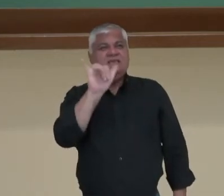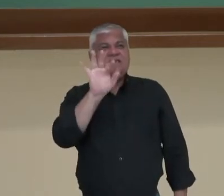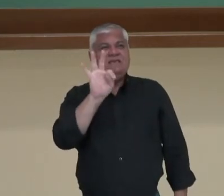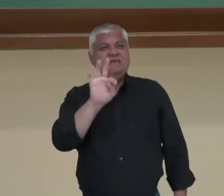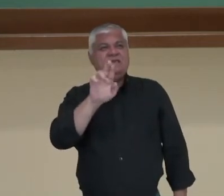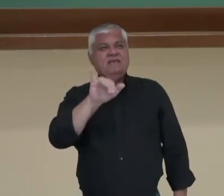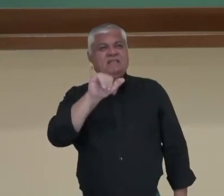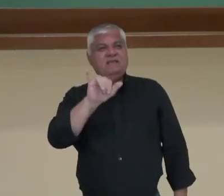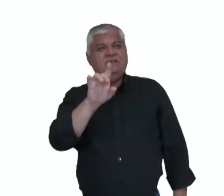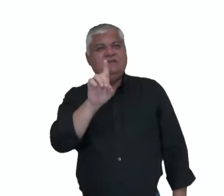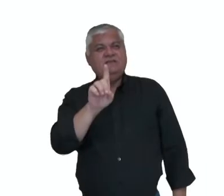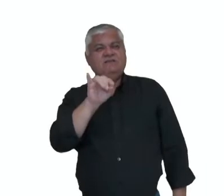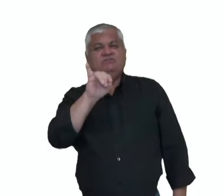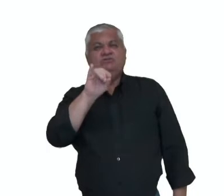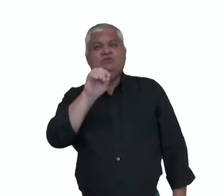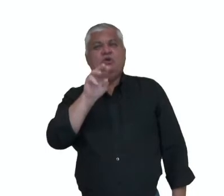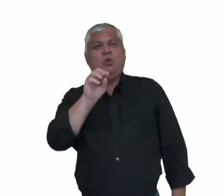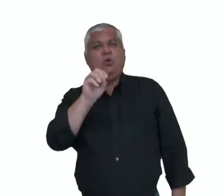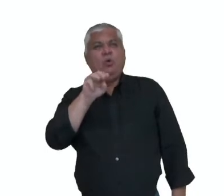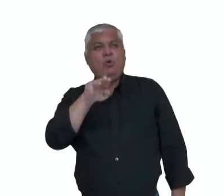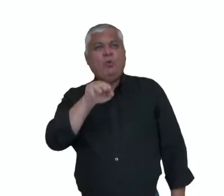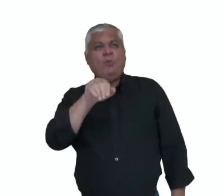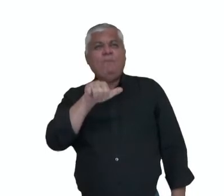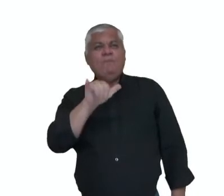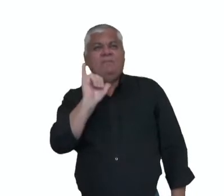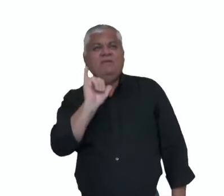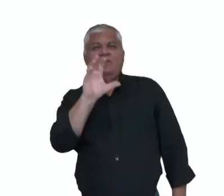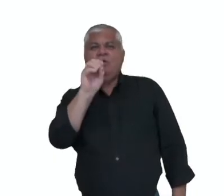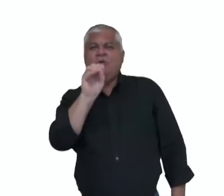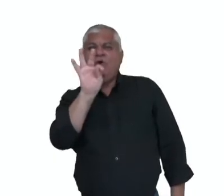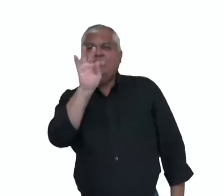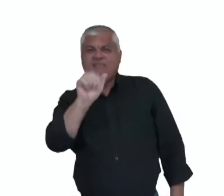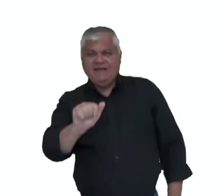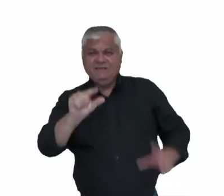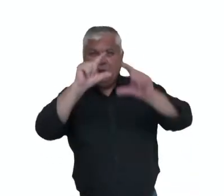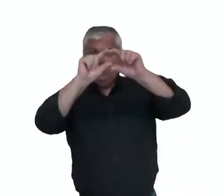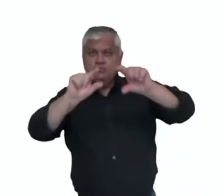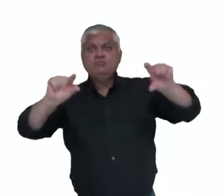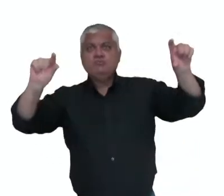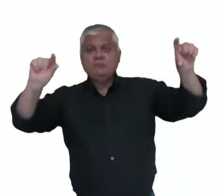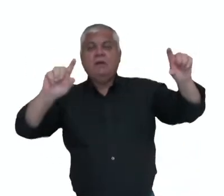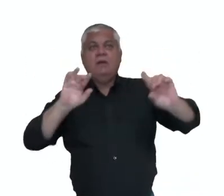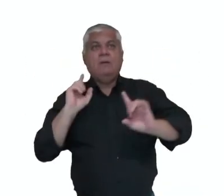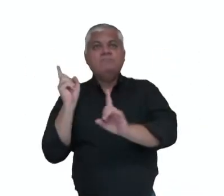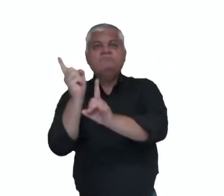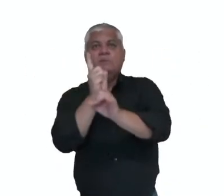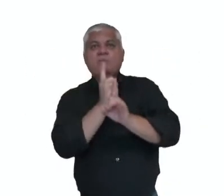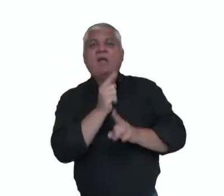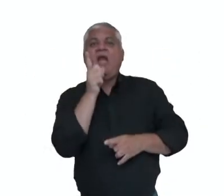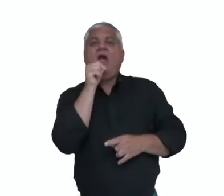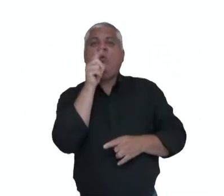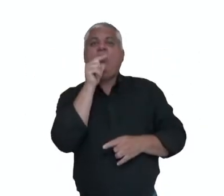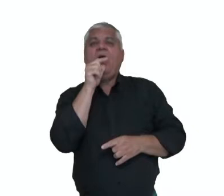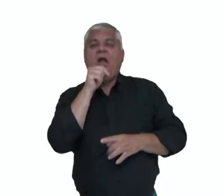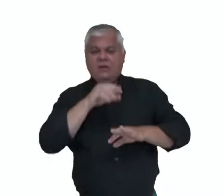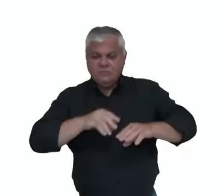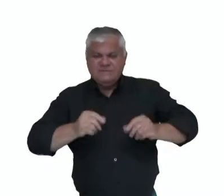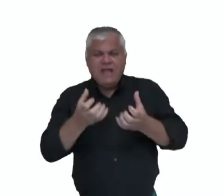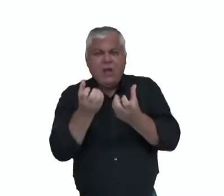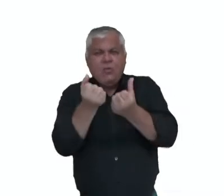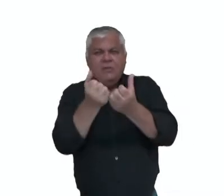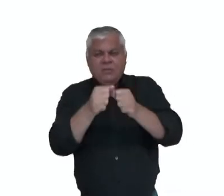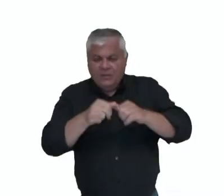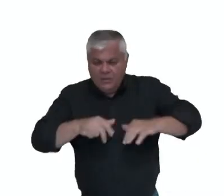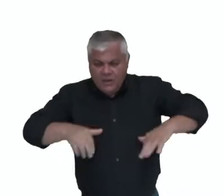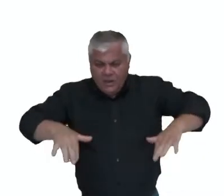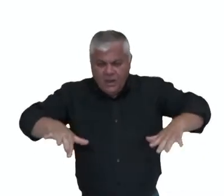Critidiomycota, tá? Então, ele tem a forma como eles são, como é falado o nome, né? Eles são encontrados no meio aquático ou em solo úmido também,